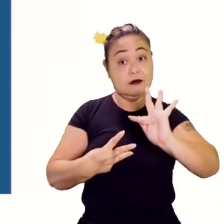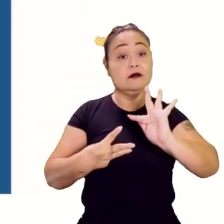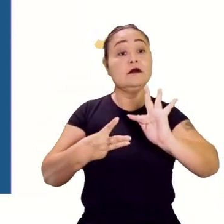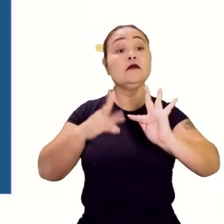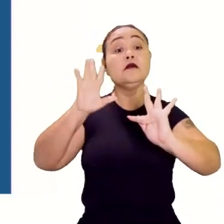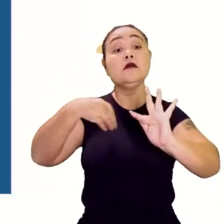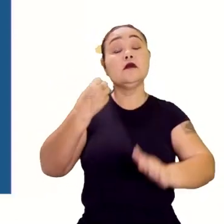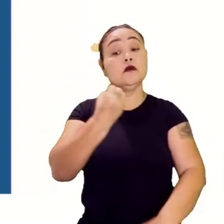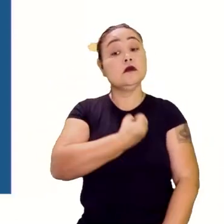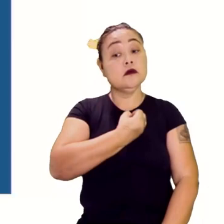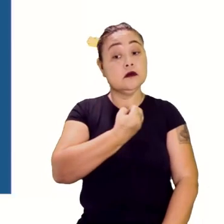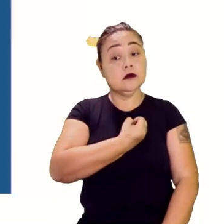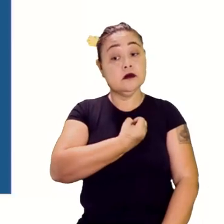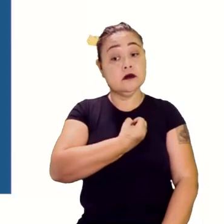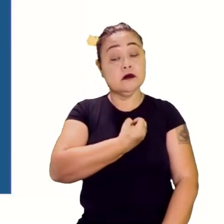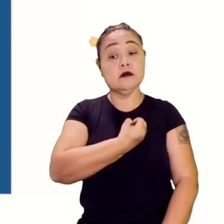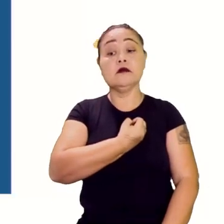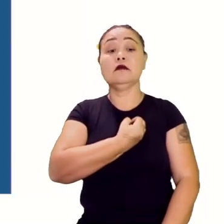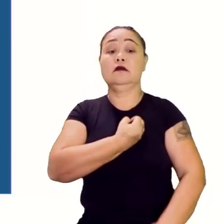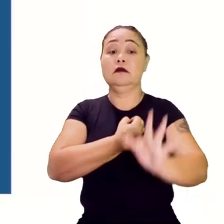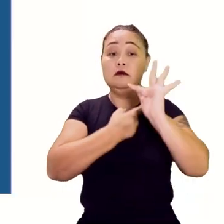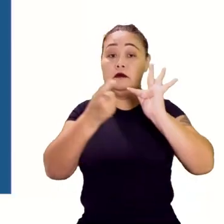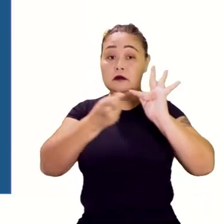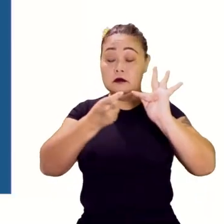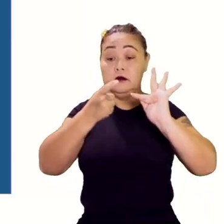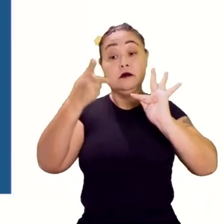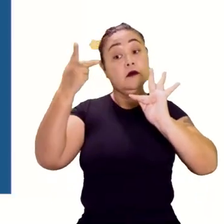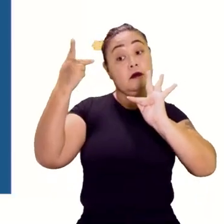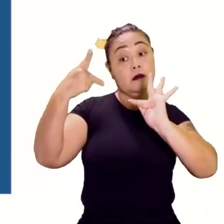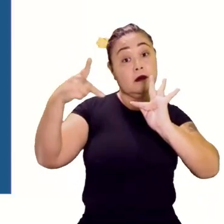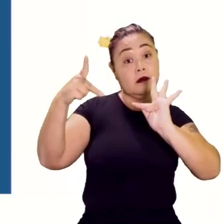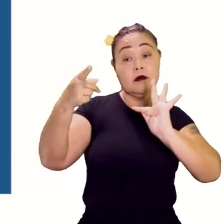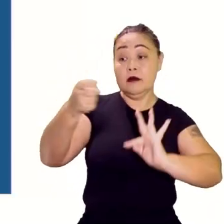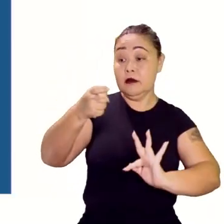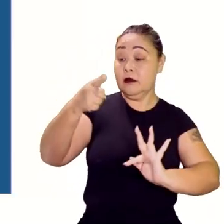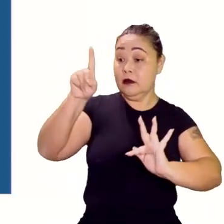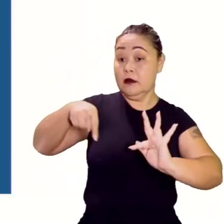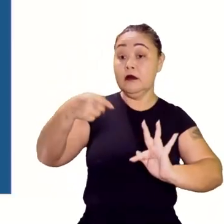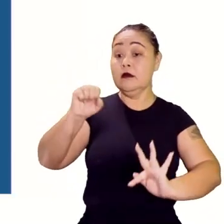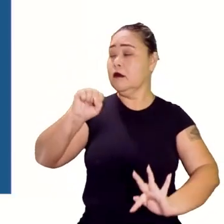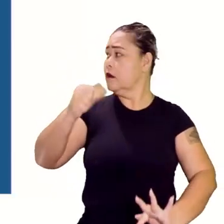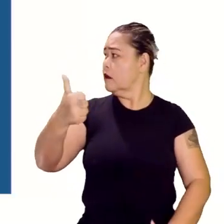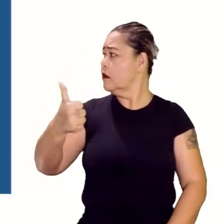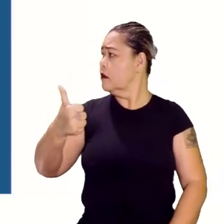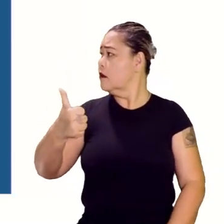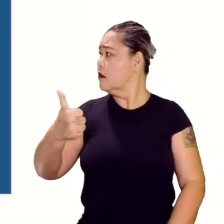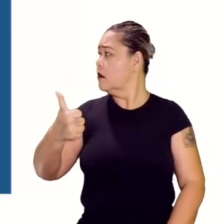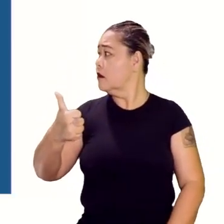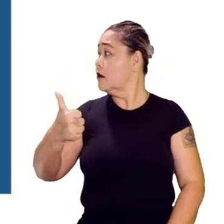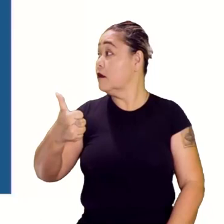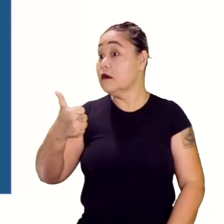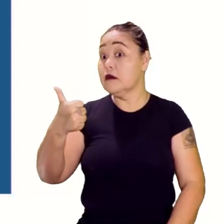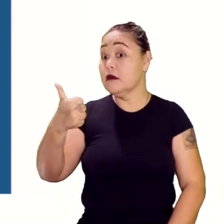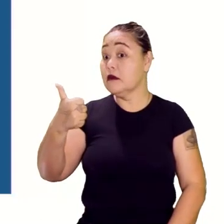base 3, o valor do f de x para x igual a